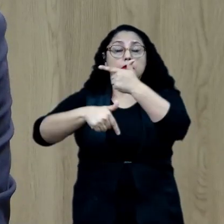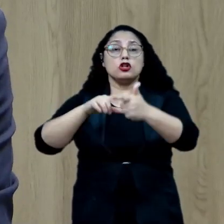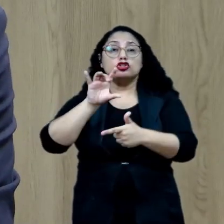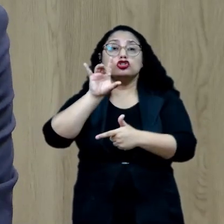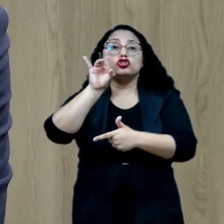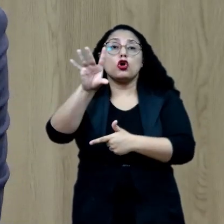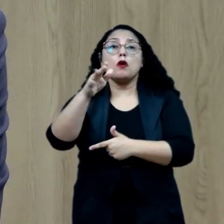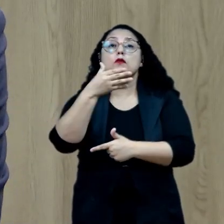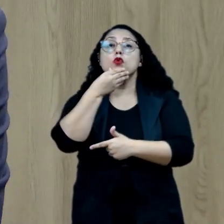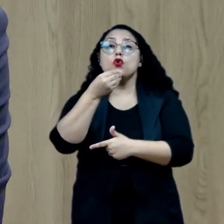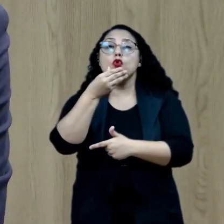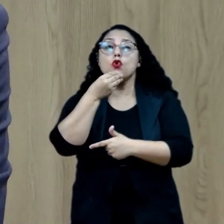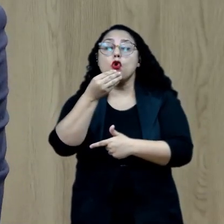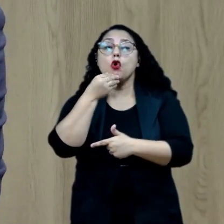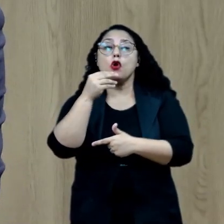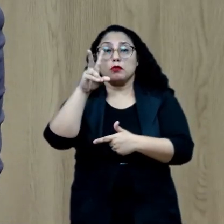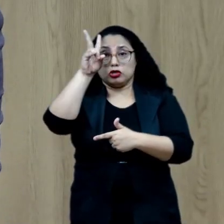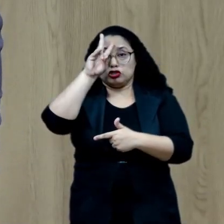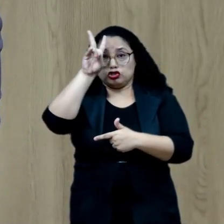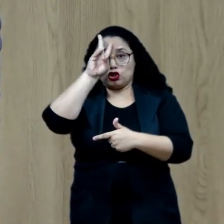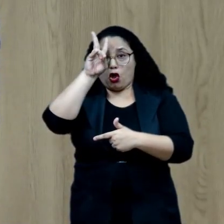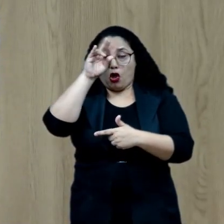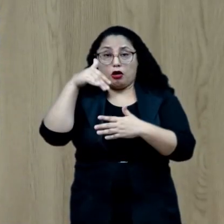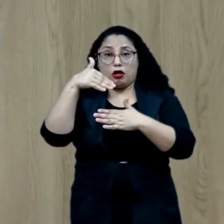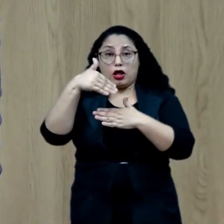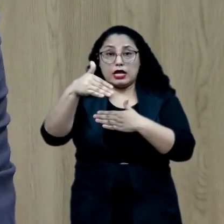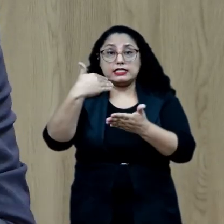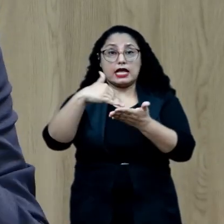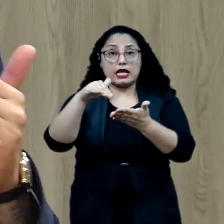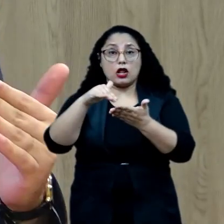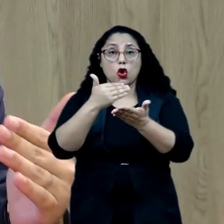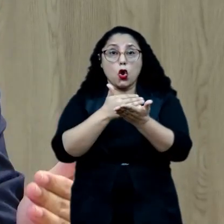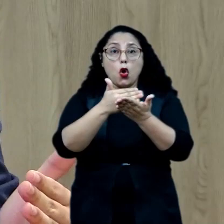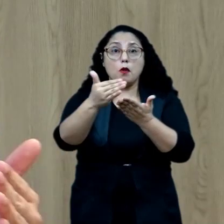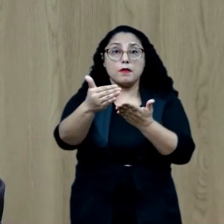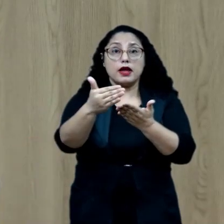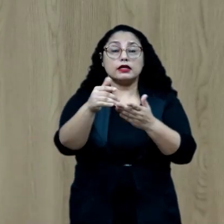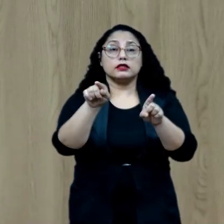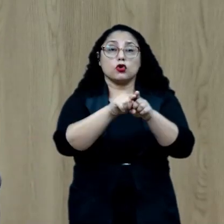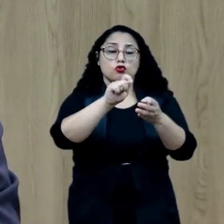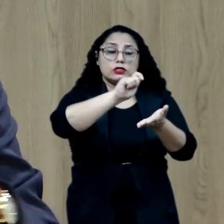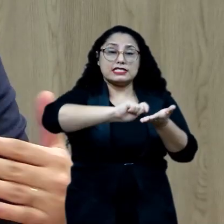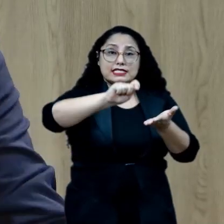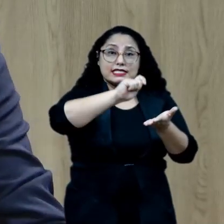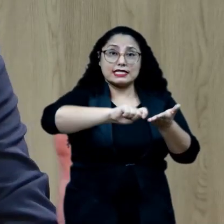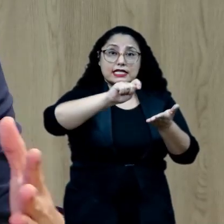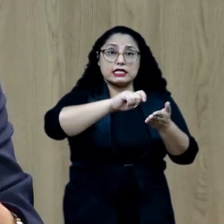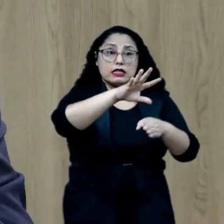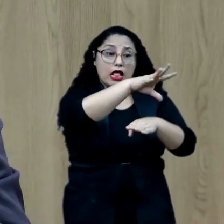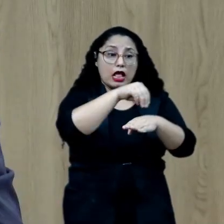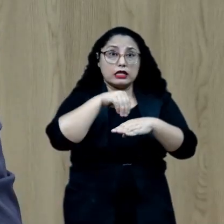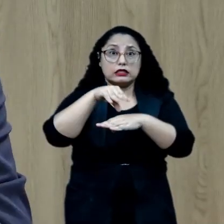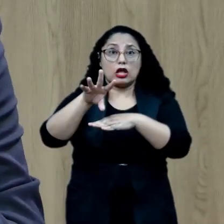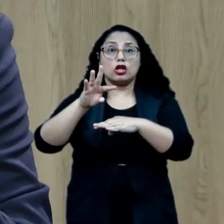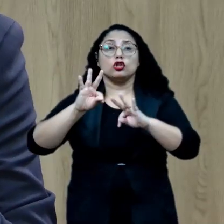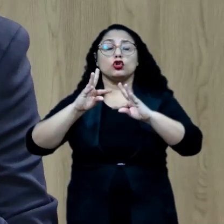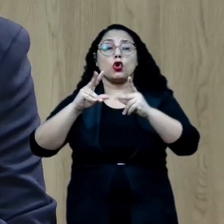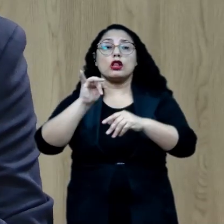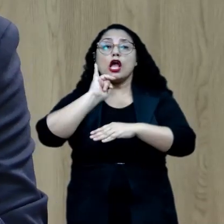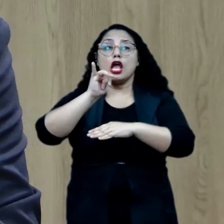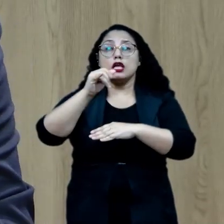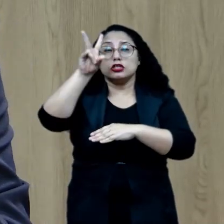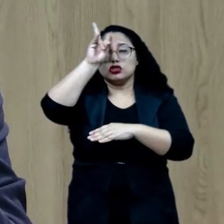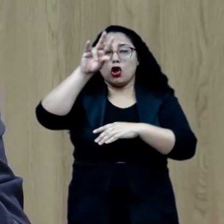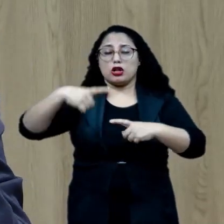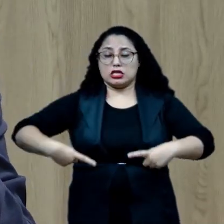homens. Historicamente, a profissão de secretariado começa com os escribas, trazendo todo o relato histórico